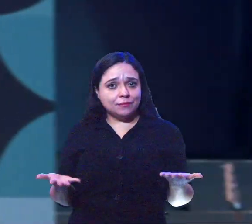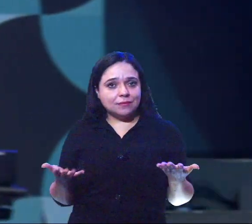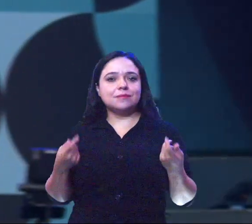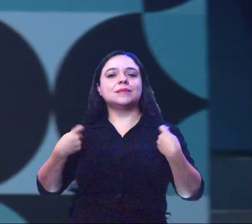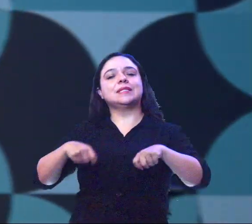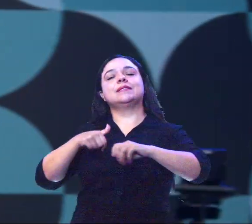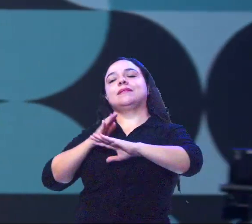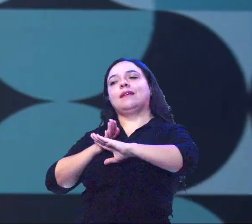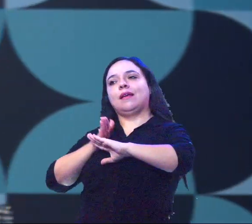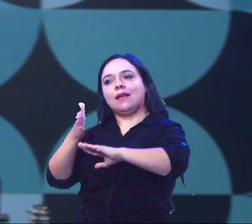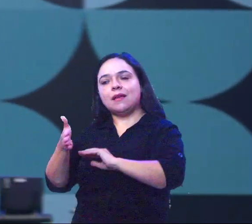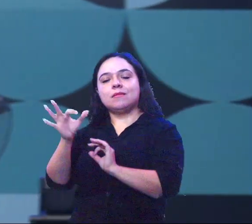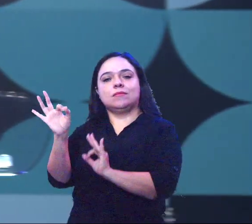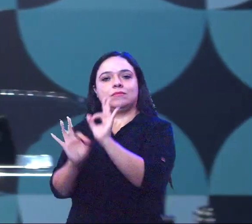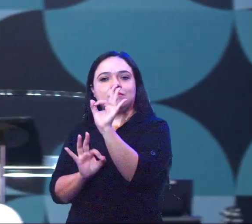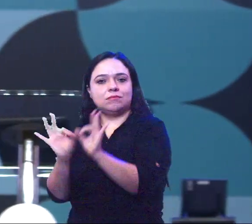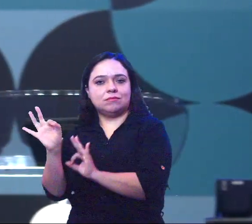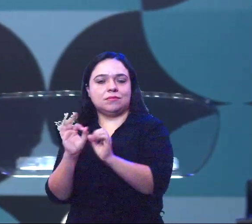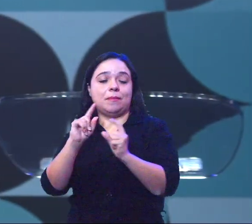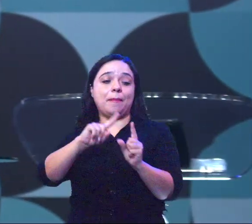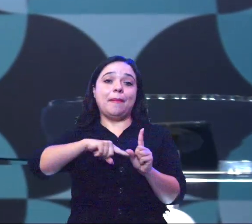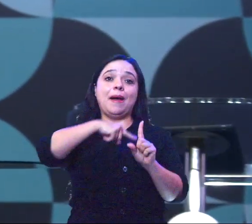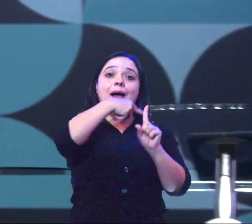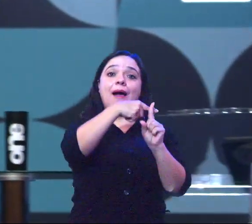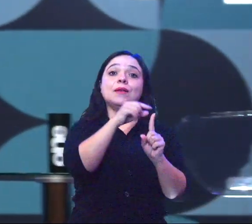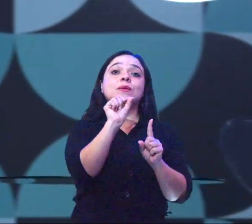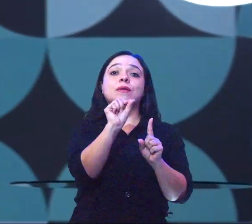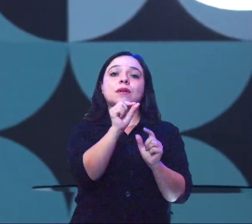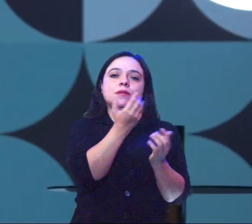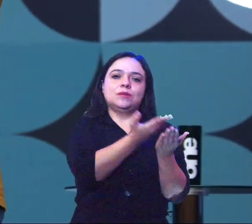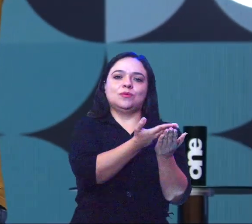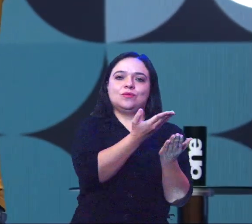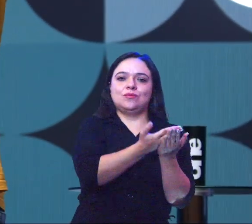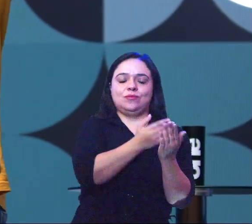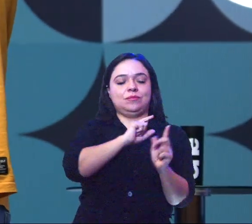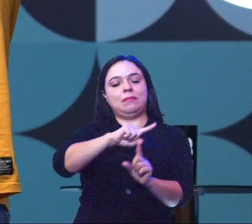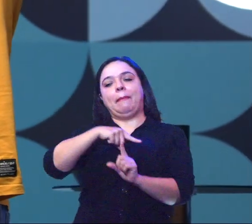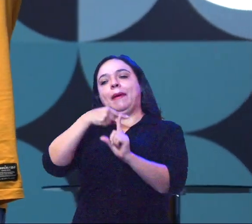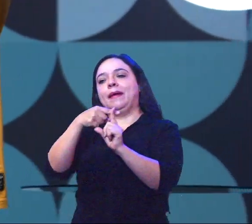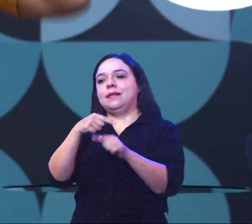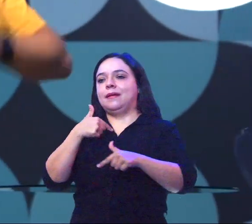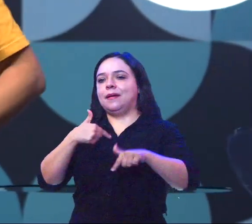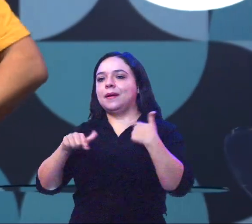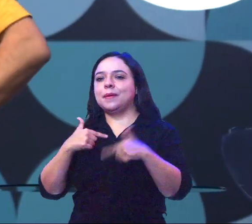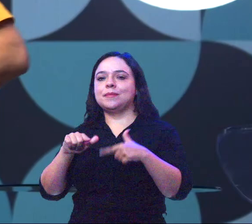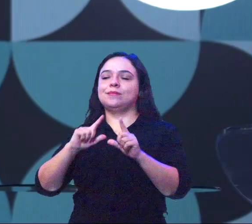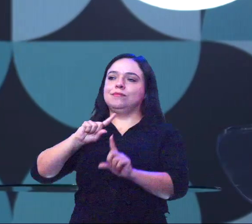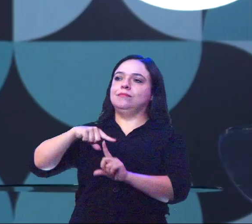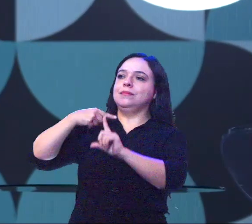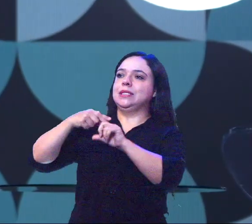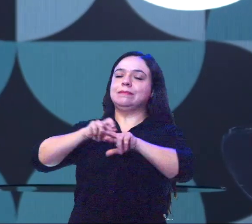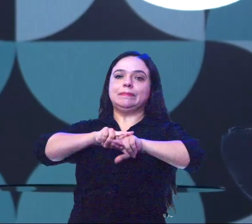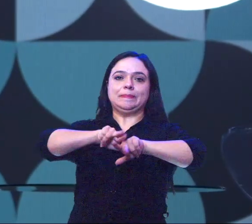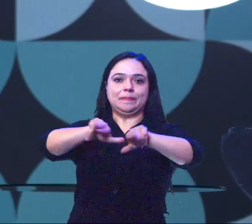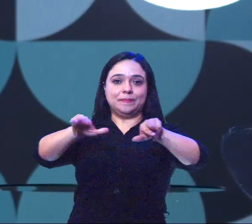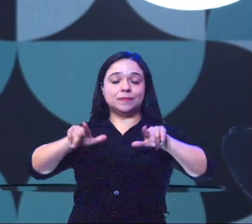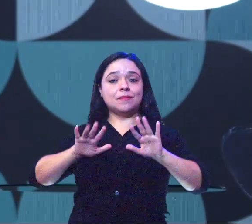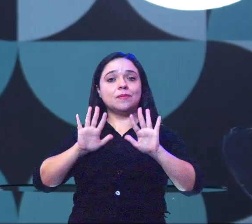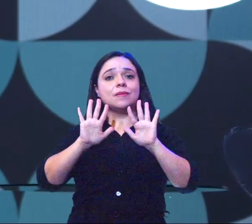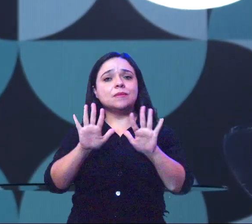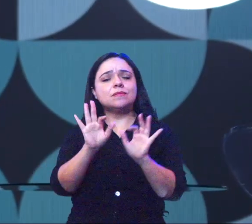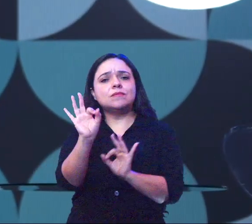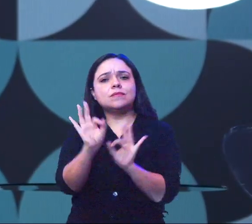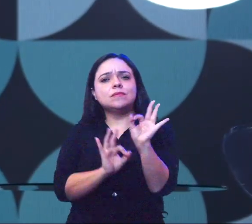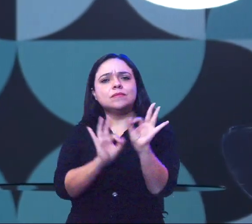projetos, São os estudos, o trabalho e tanta coisa por aí afora. Mas será que em meio a colocar todos os